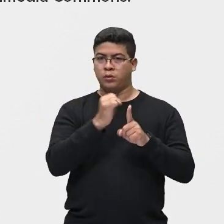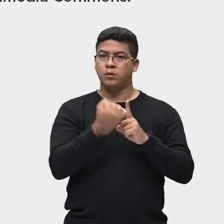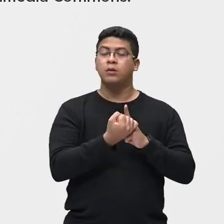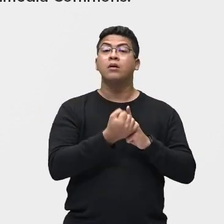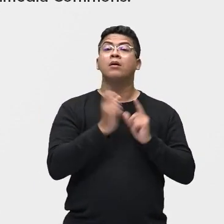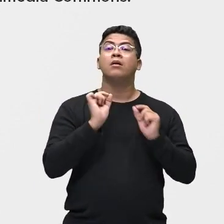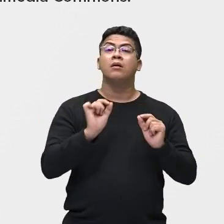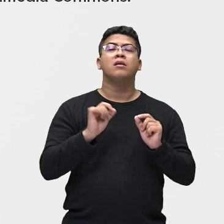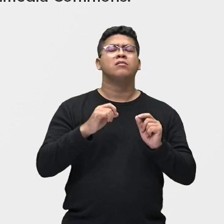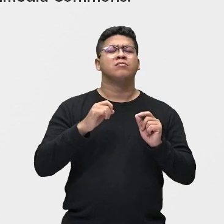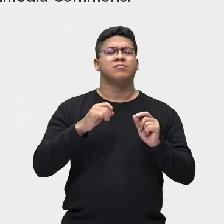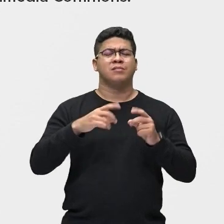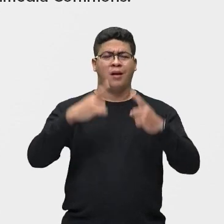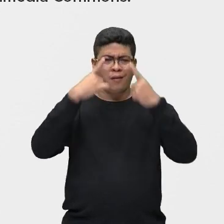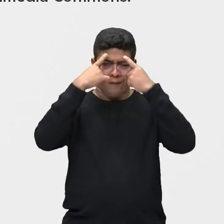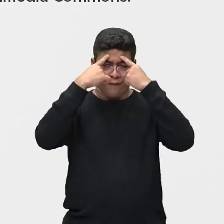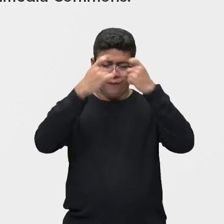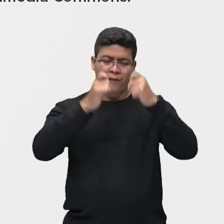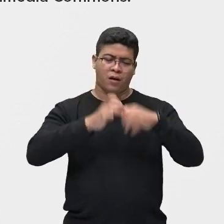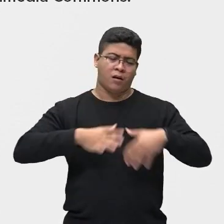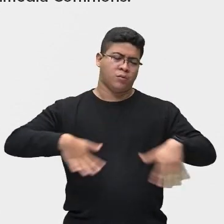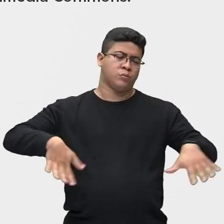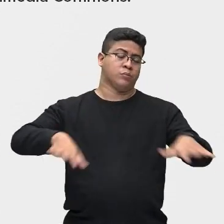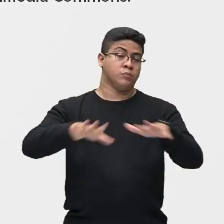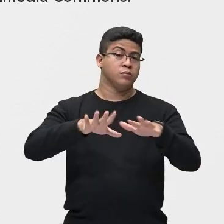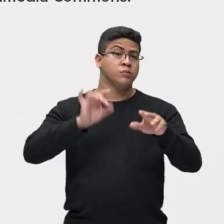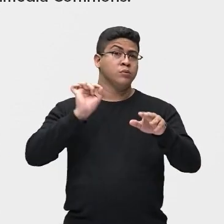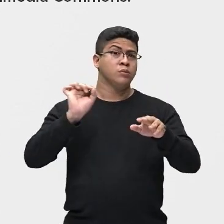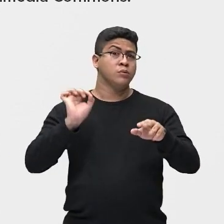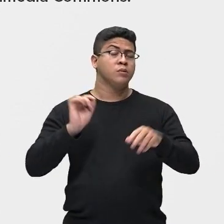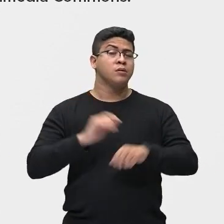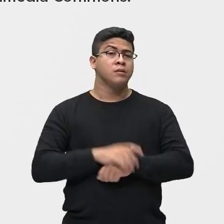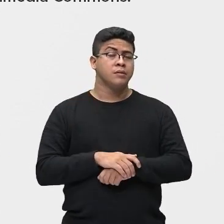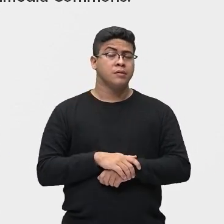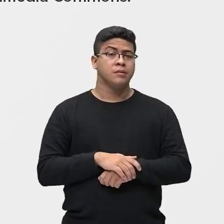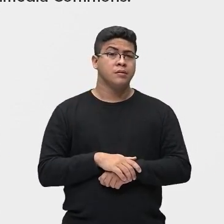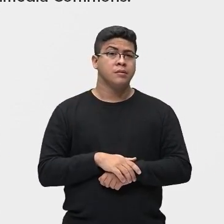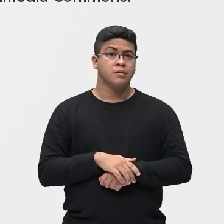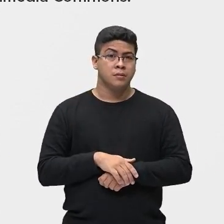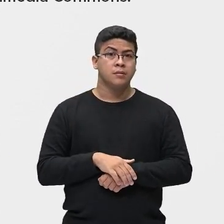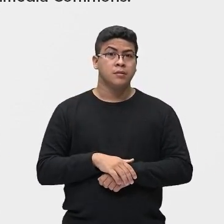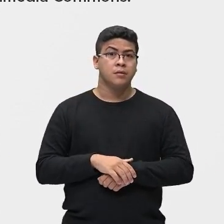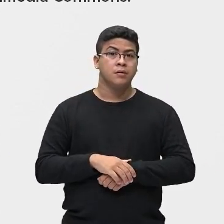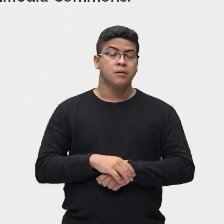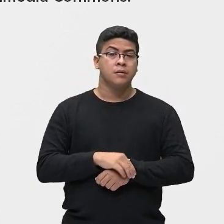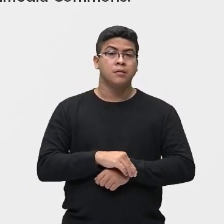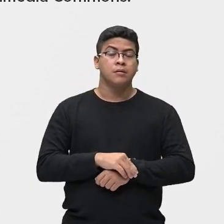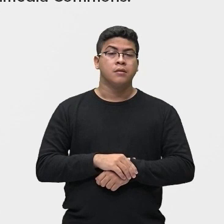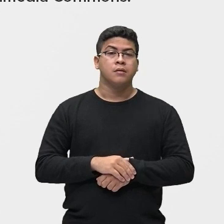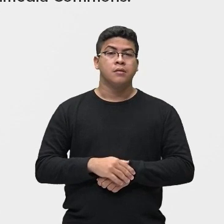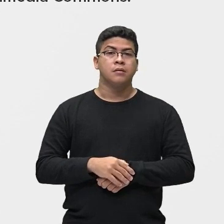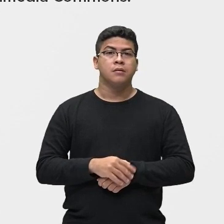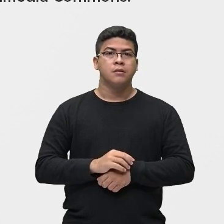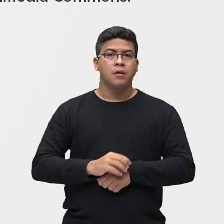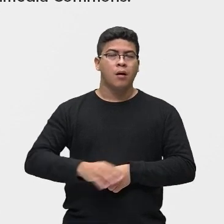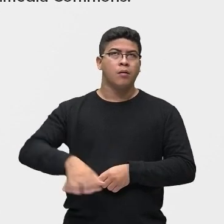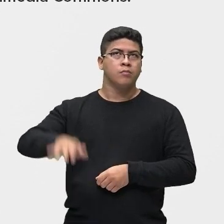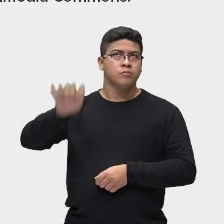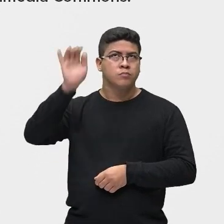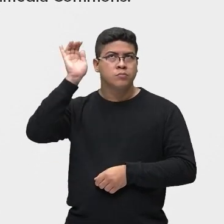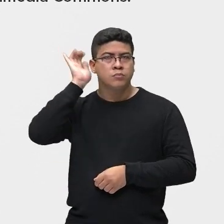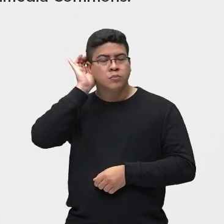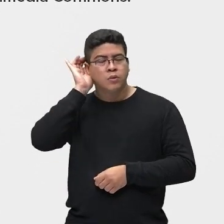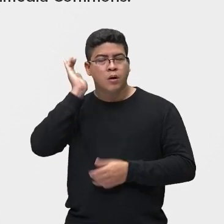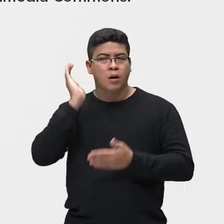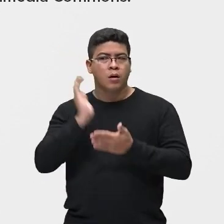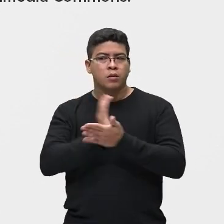e muita violência. Aí o que ele fez com essa fundação? Ele se colocou à escuta das